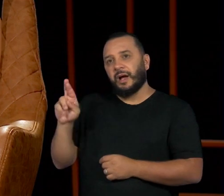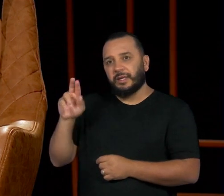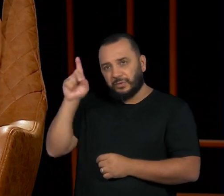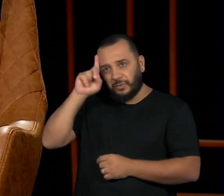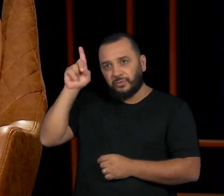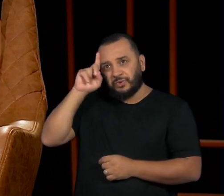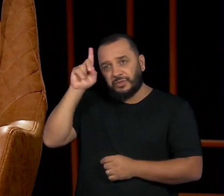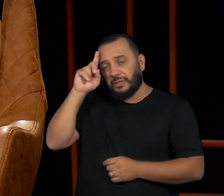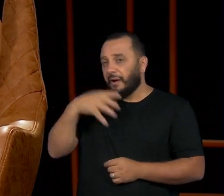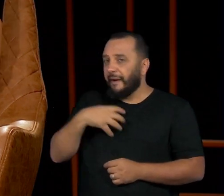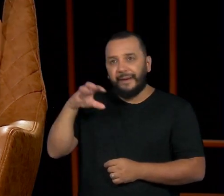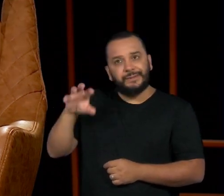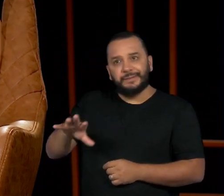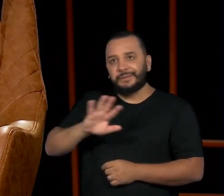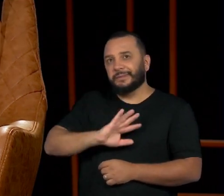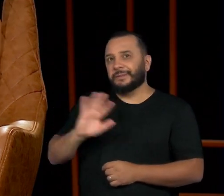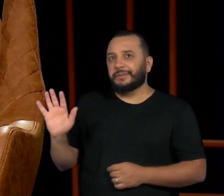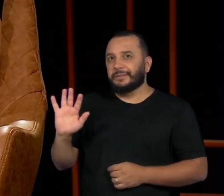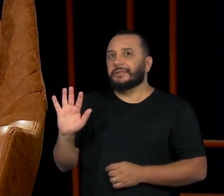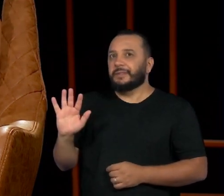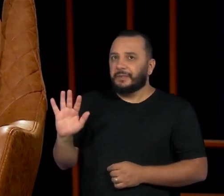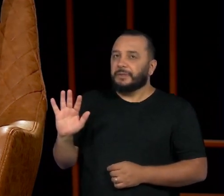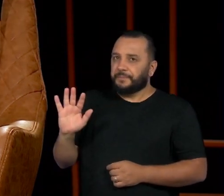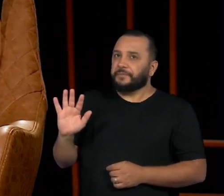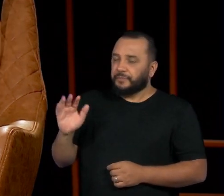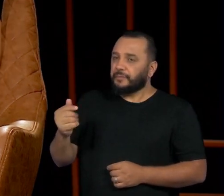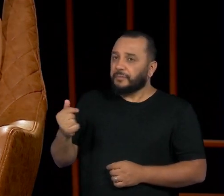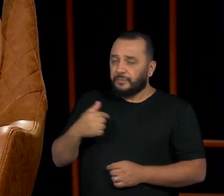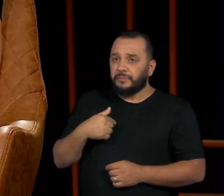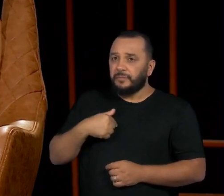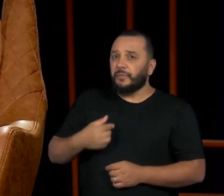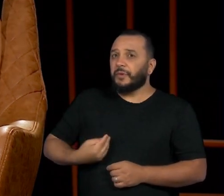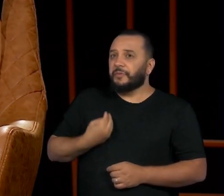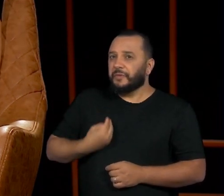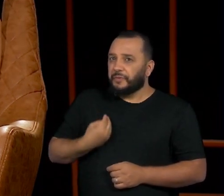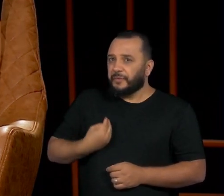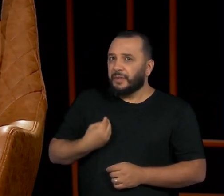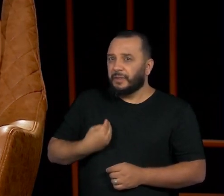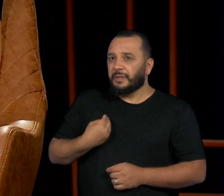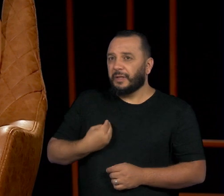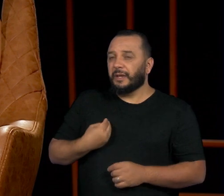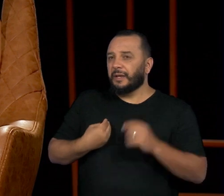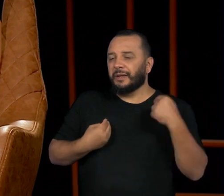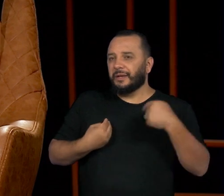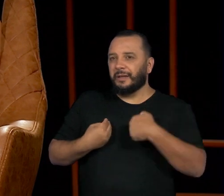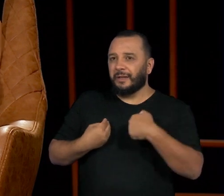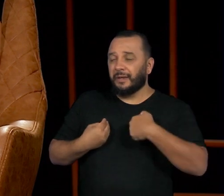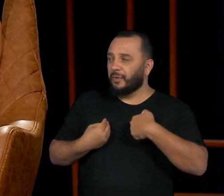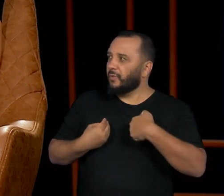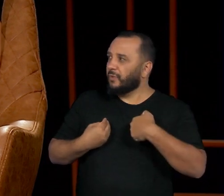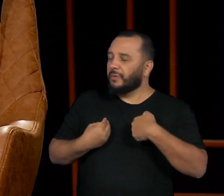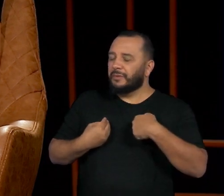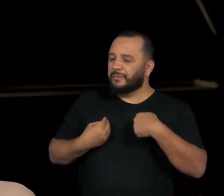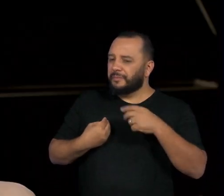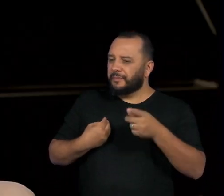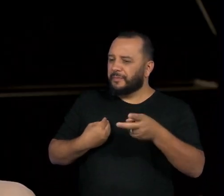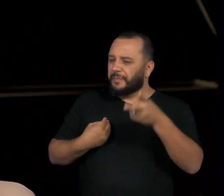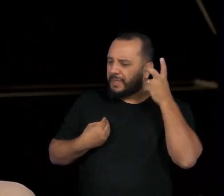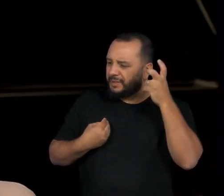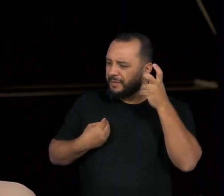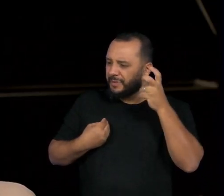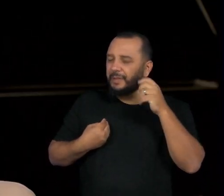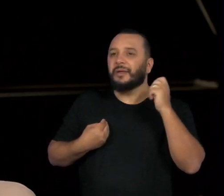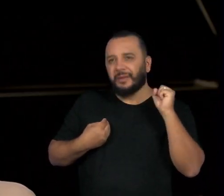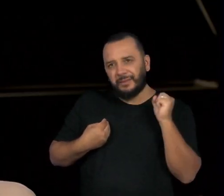foi assim, nesse momento, buscando a minha sobrevivência, que eu descobri a música, que eu descobri que eu podia cantar, né? Então, mas